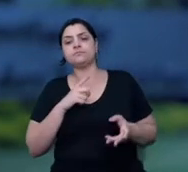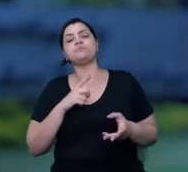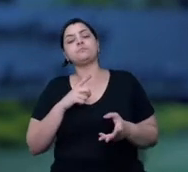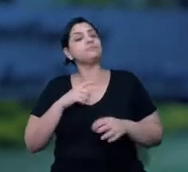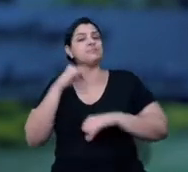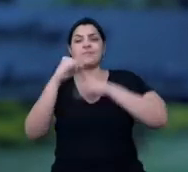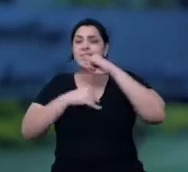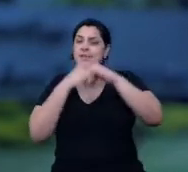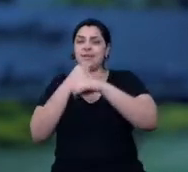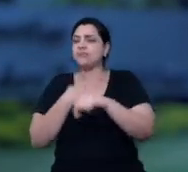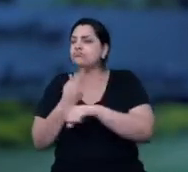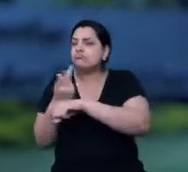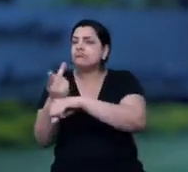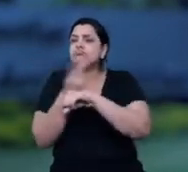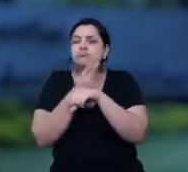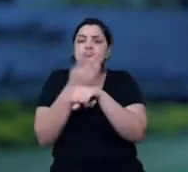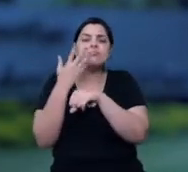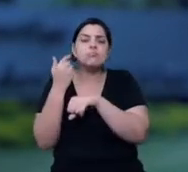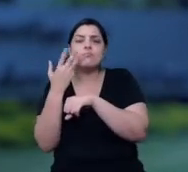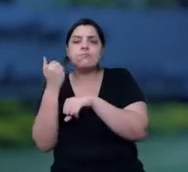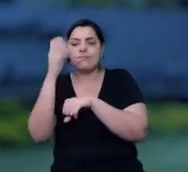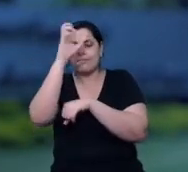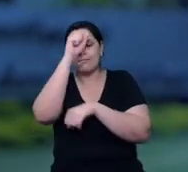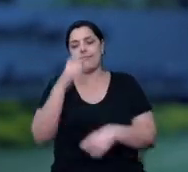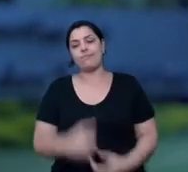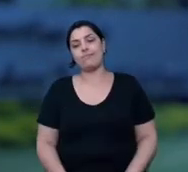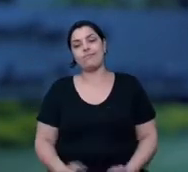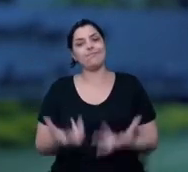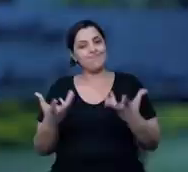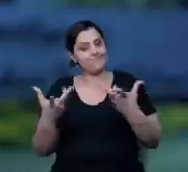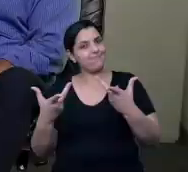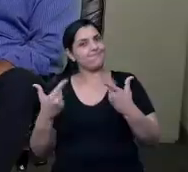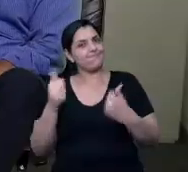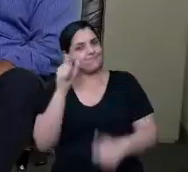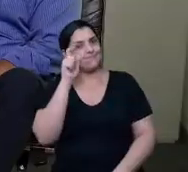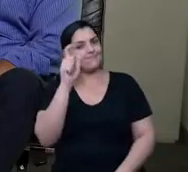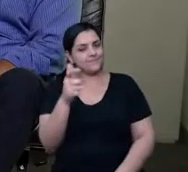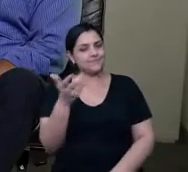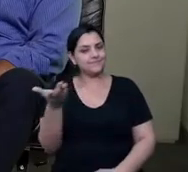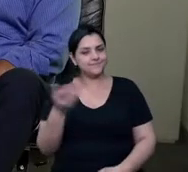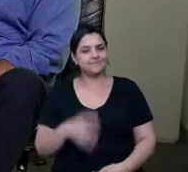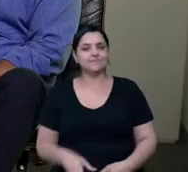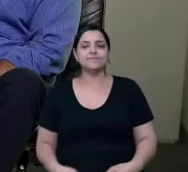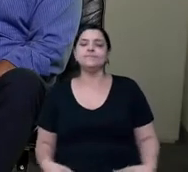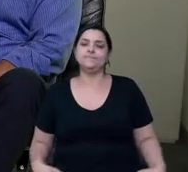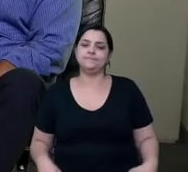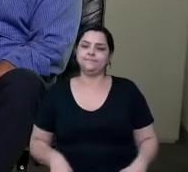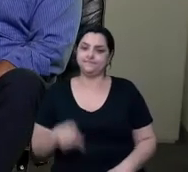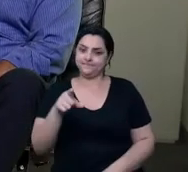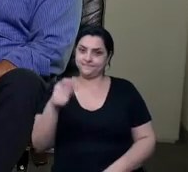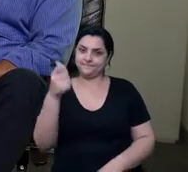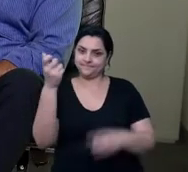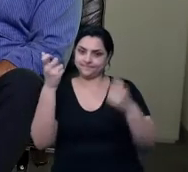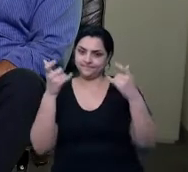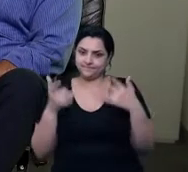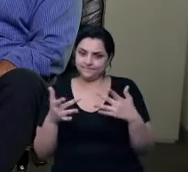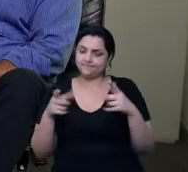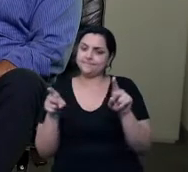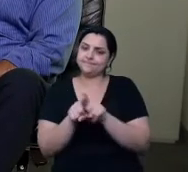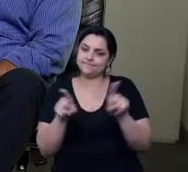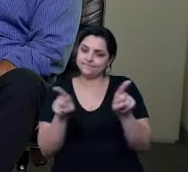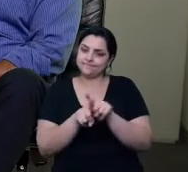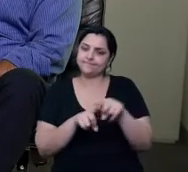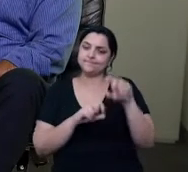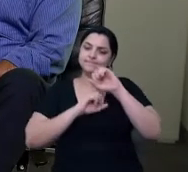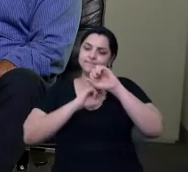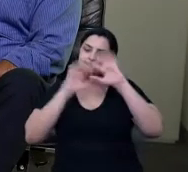buscando, a gente vai aprendendo. Que maravilha. Mais ou menos isso. Que interessante ouvir. E assim, a sua fala, você também deixa claro que